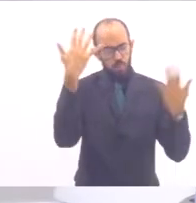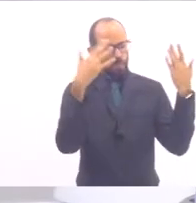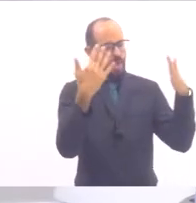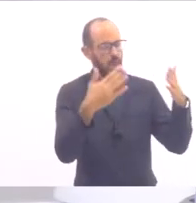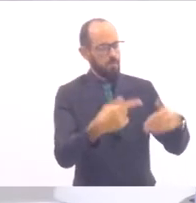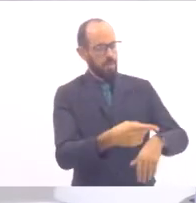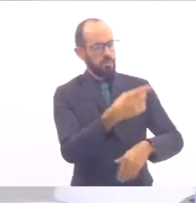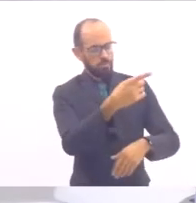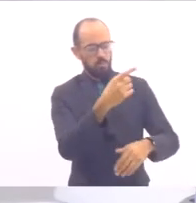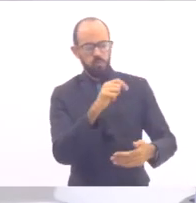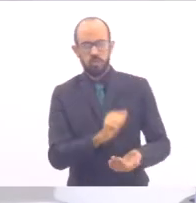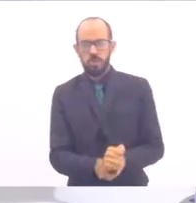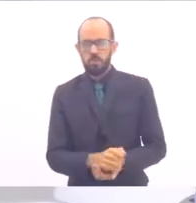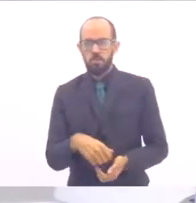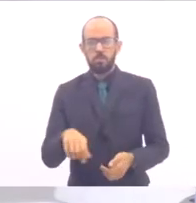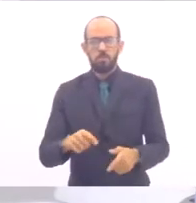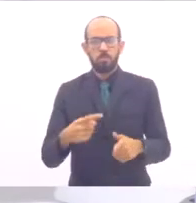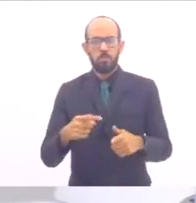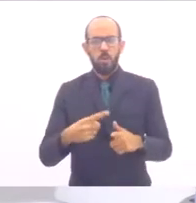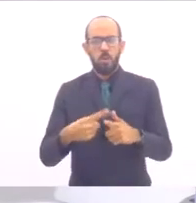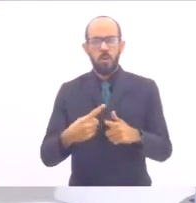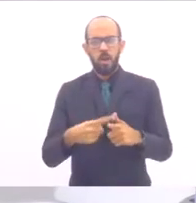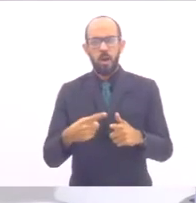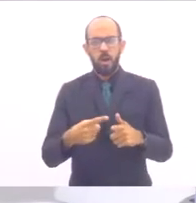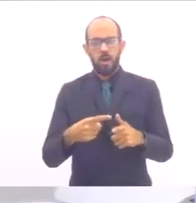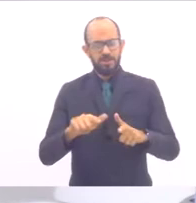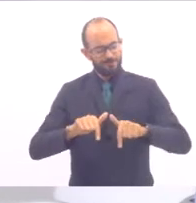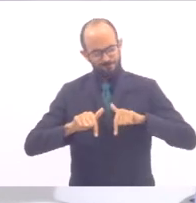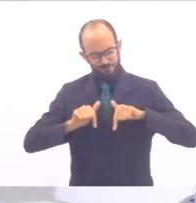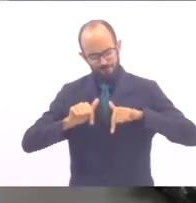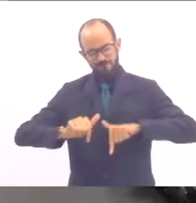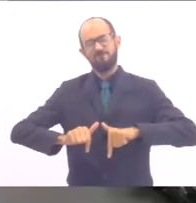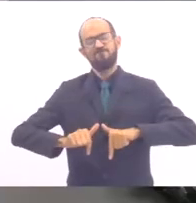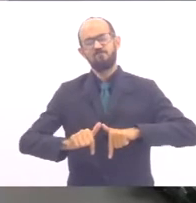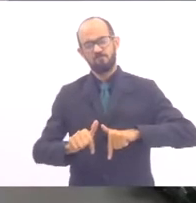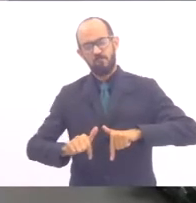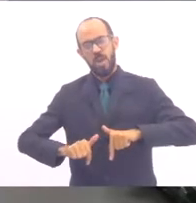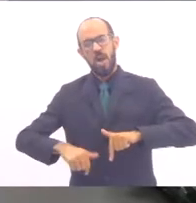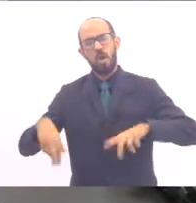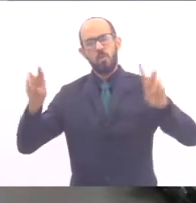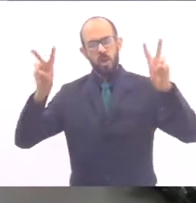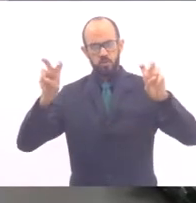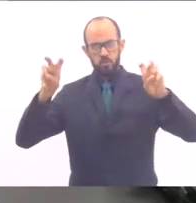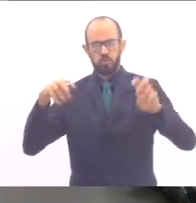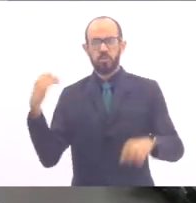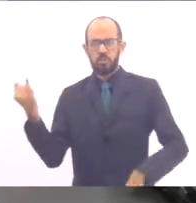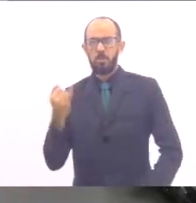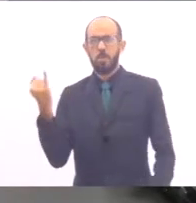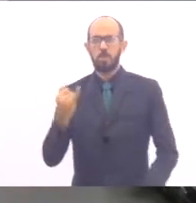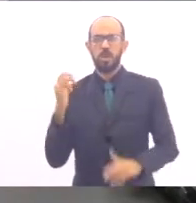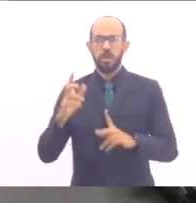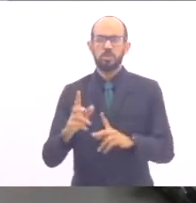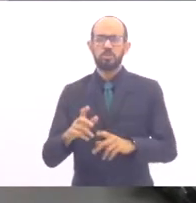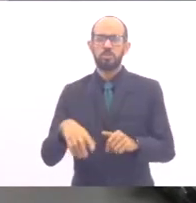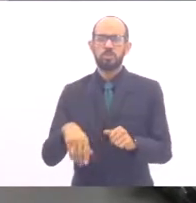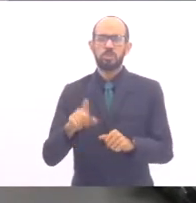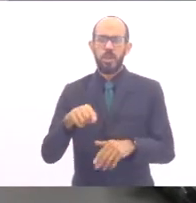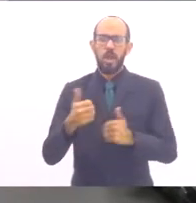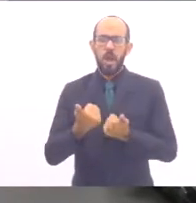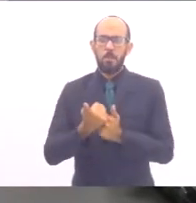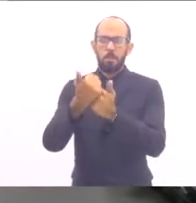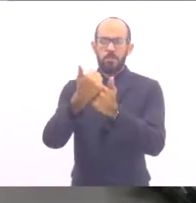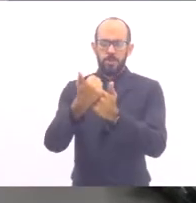parabenizar pelo conhecimento e pela dedicação a uma causa tão nobre e importante que é apoiar esse povo